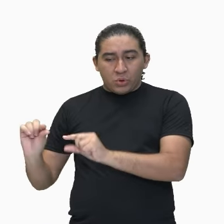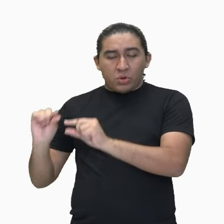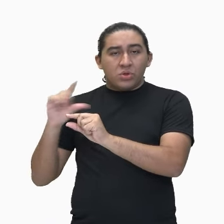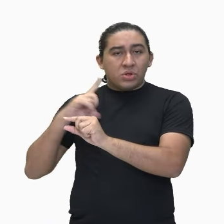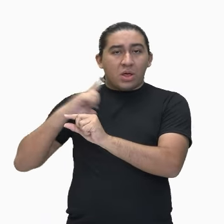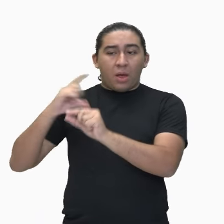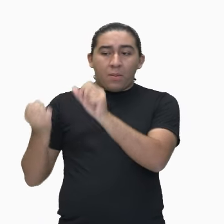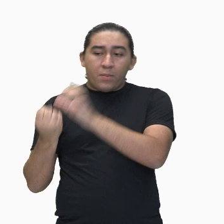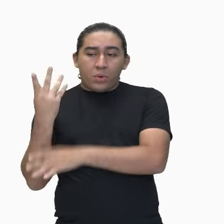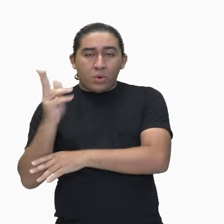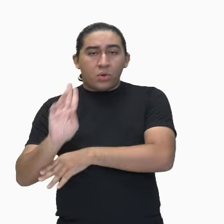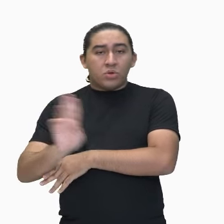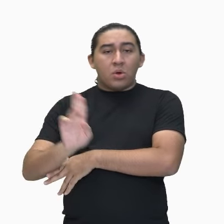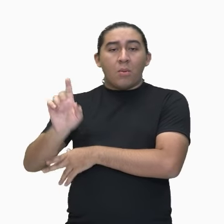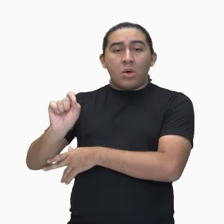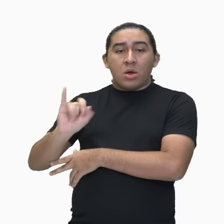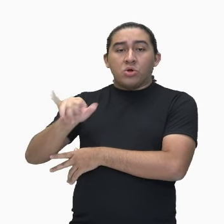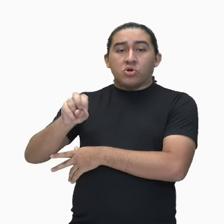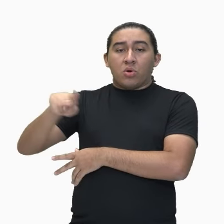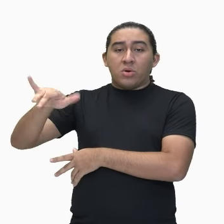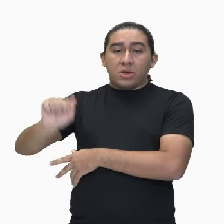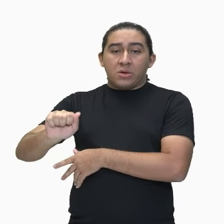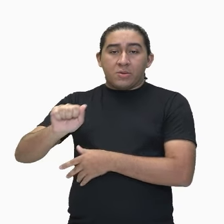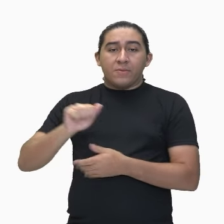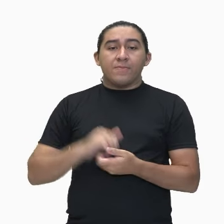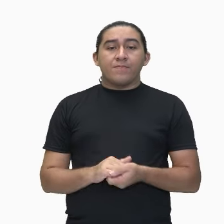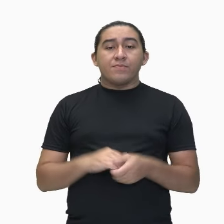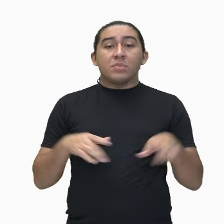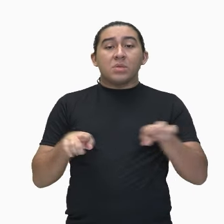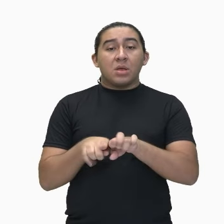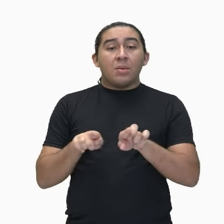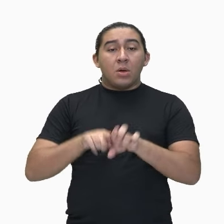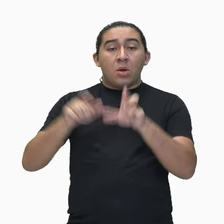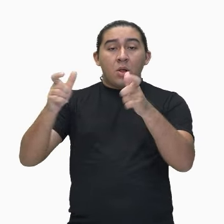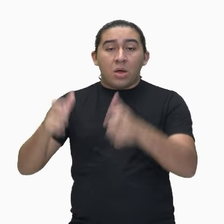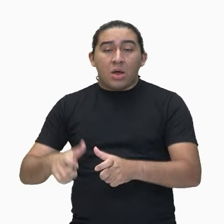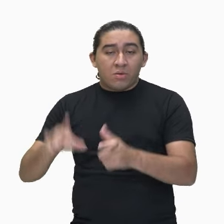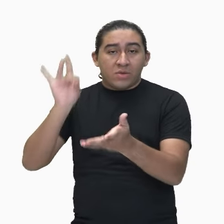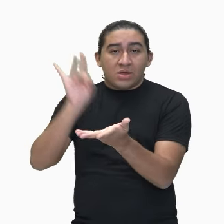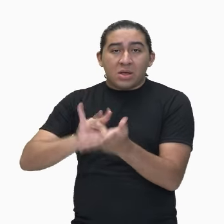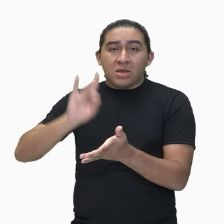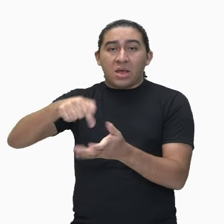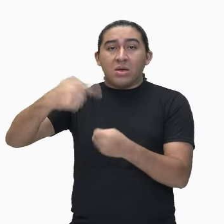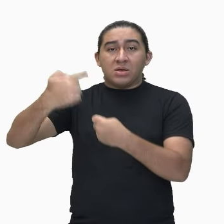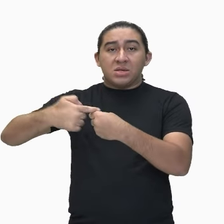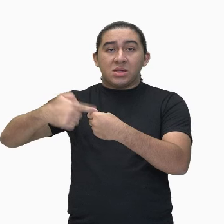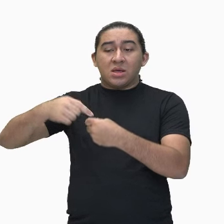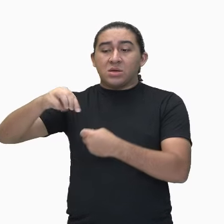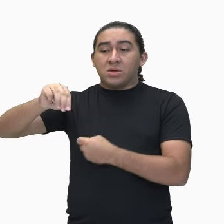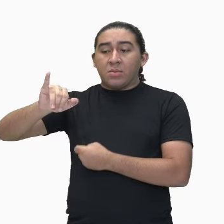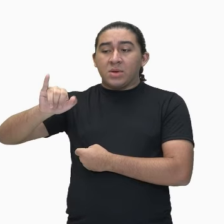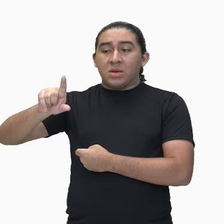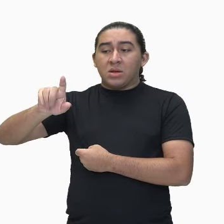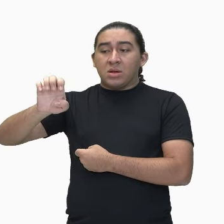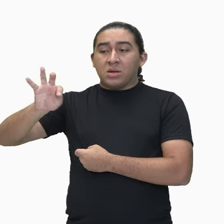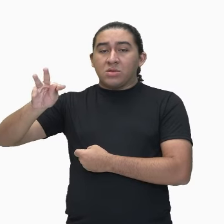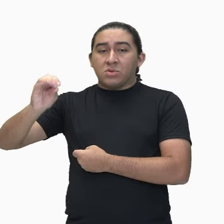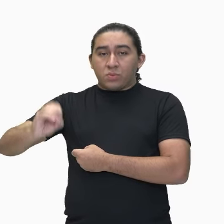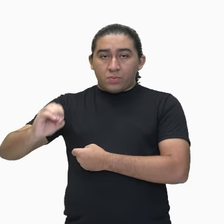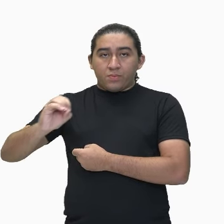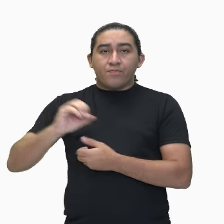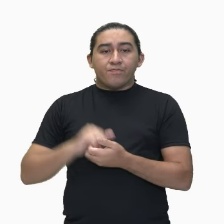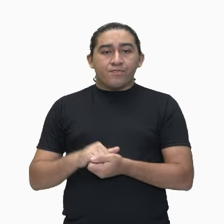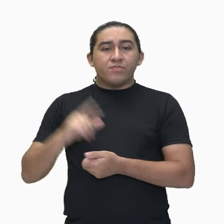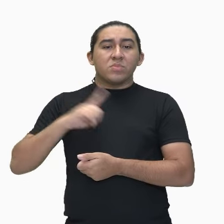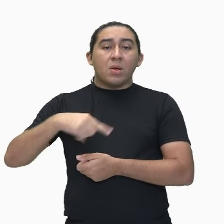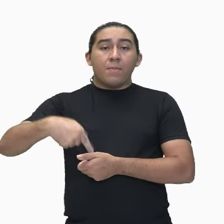região denominada Jônia. E o local exato seria a cidade de Mileto, ali, com o